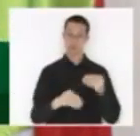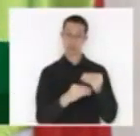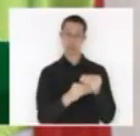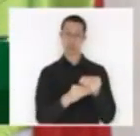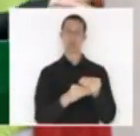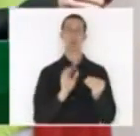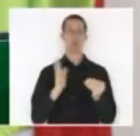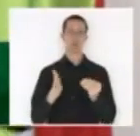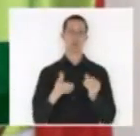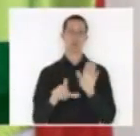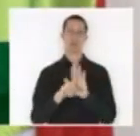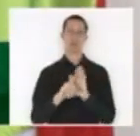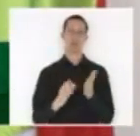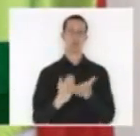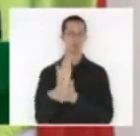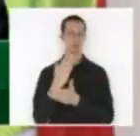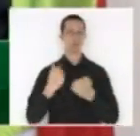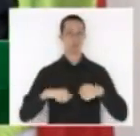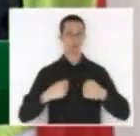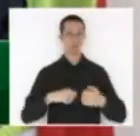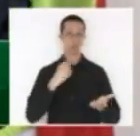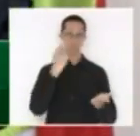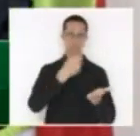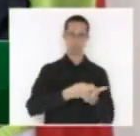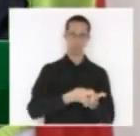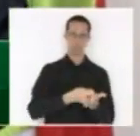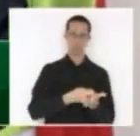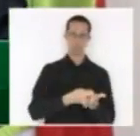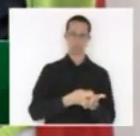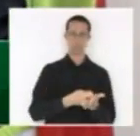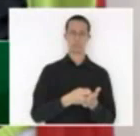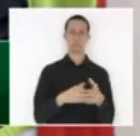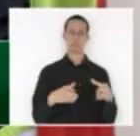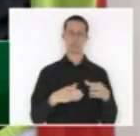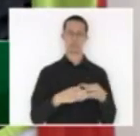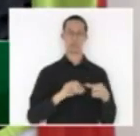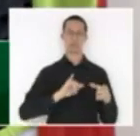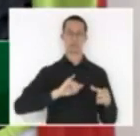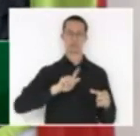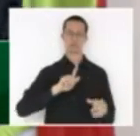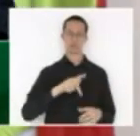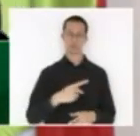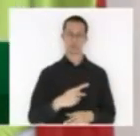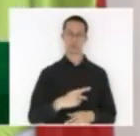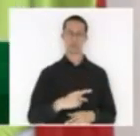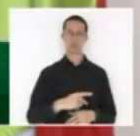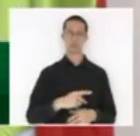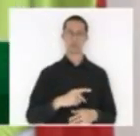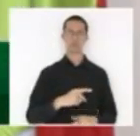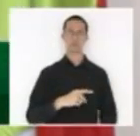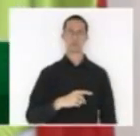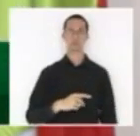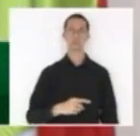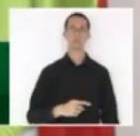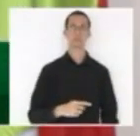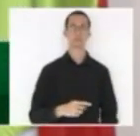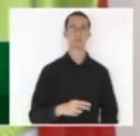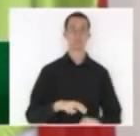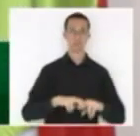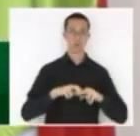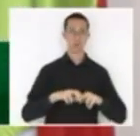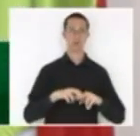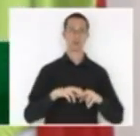lei, que deve ser pago ao IGP como indenização do regime especial